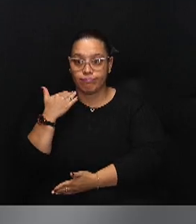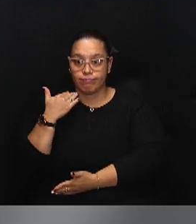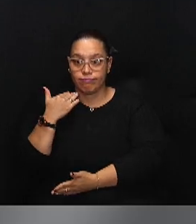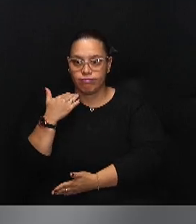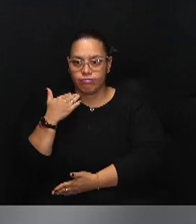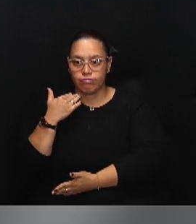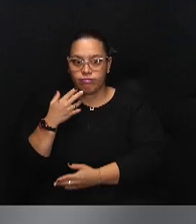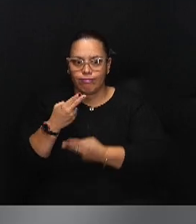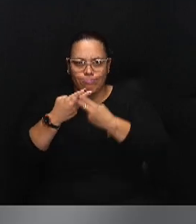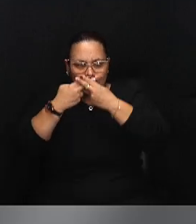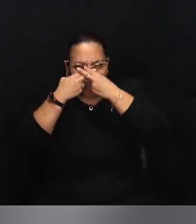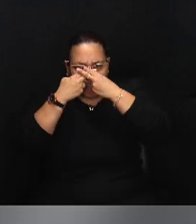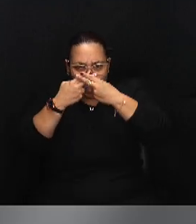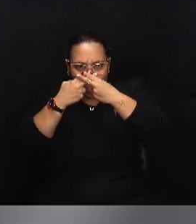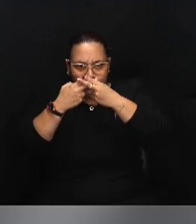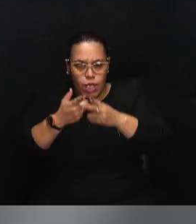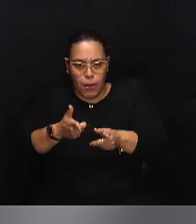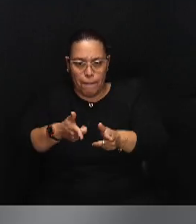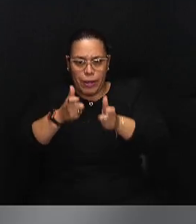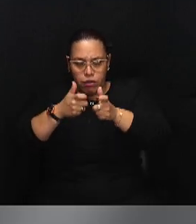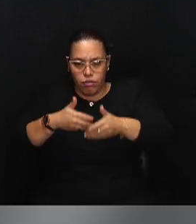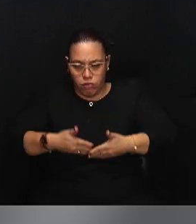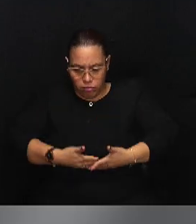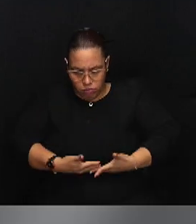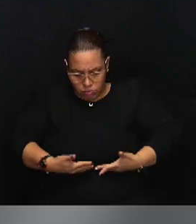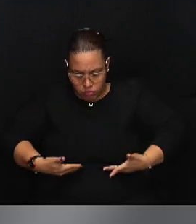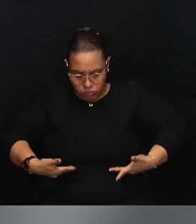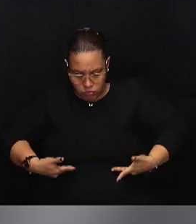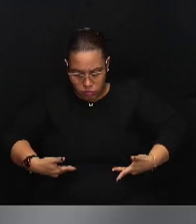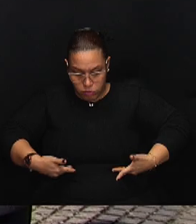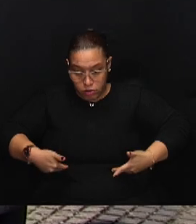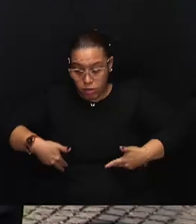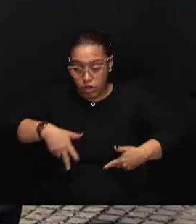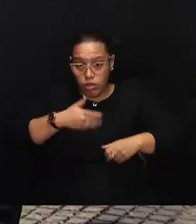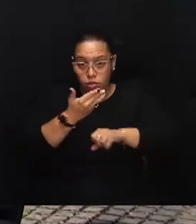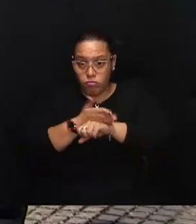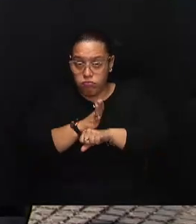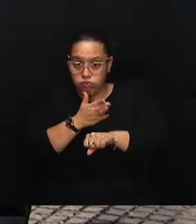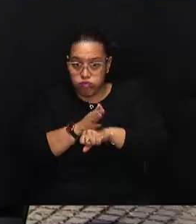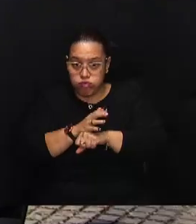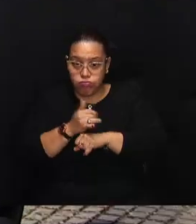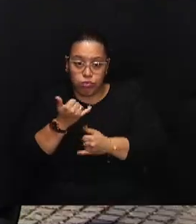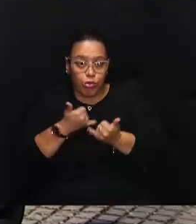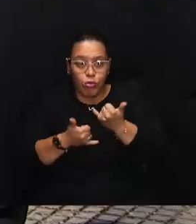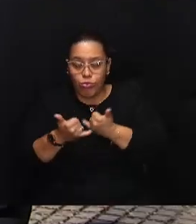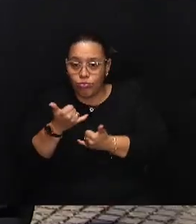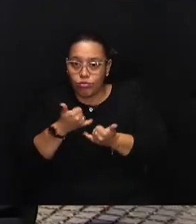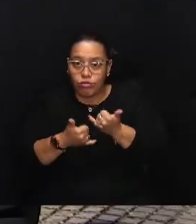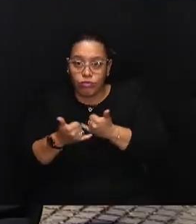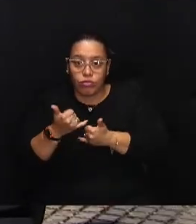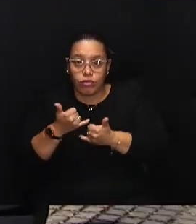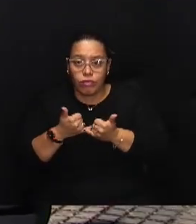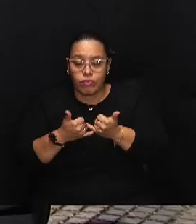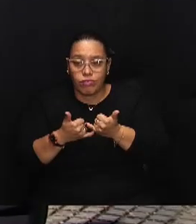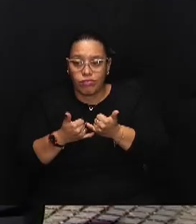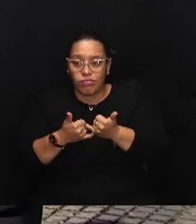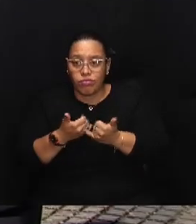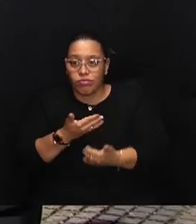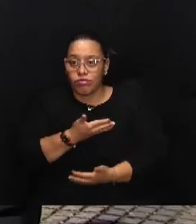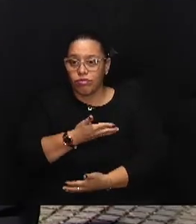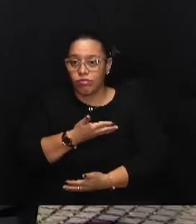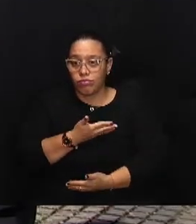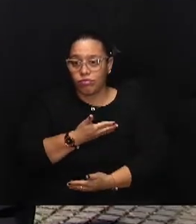muito traumática. Ele levou um tiro na barriga, indo para um treino depois de uma brincadeira e meio desavença com um